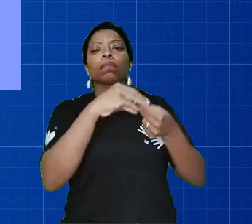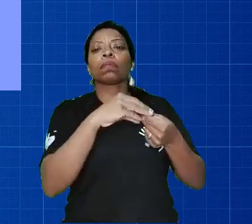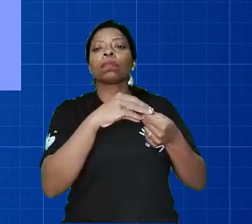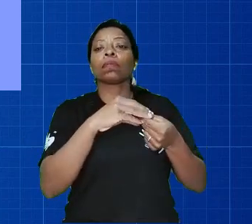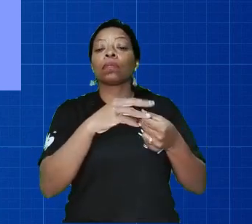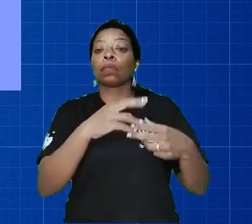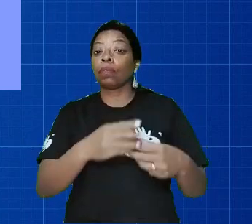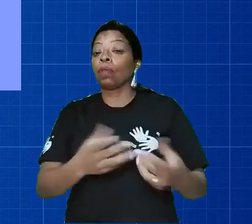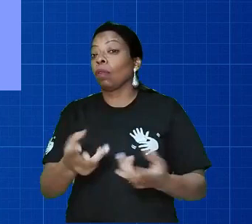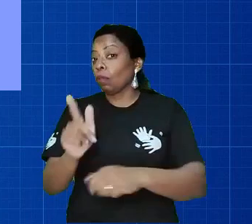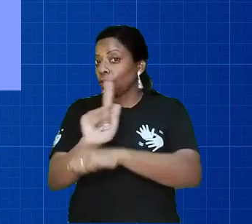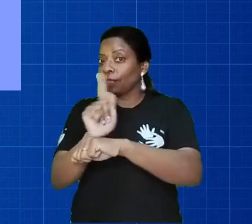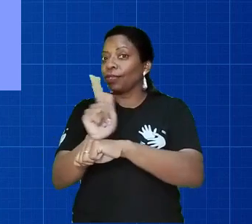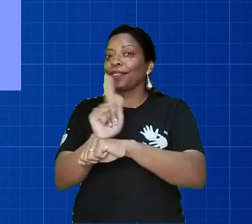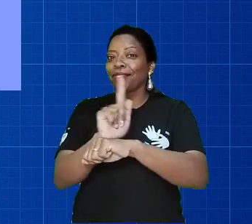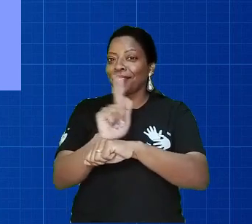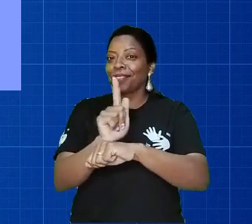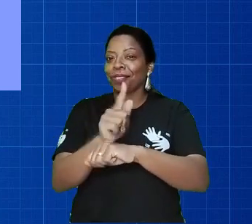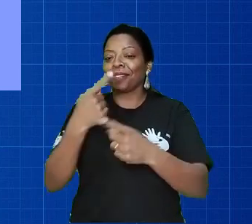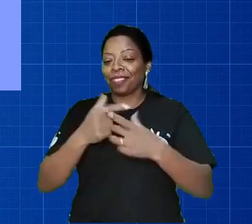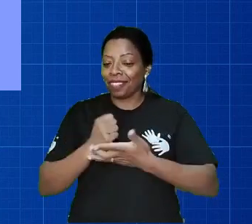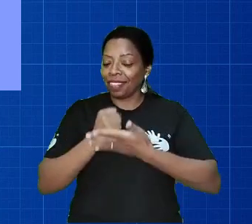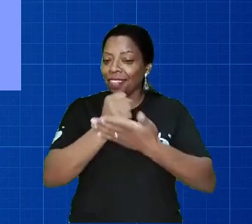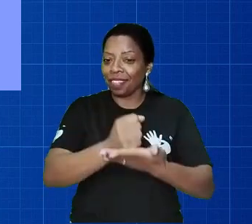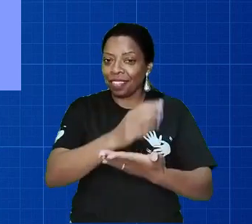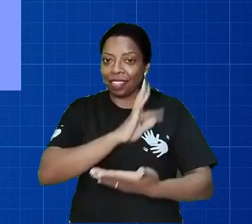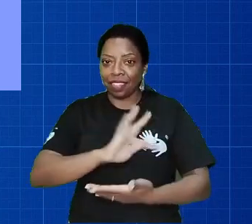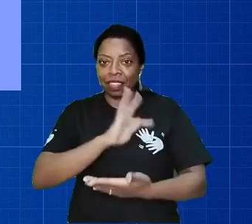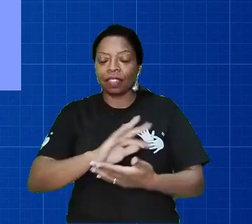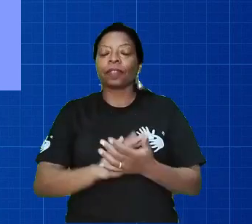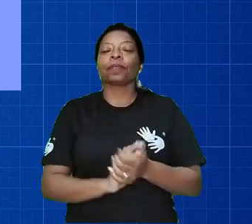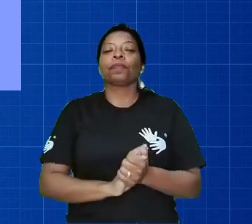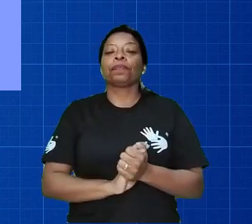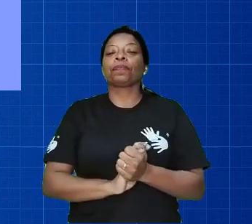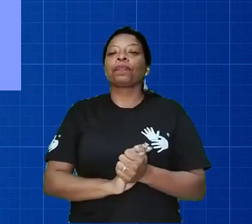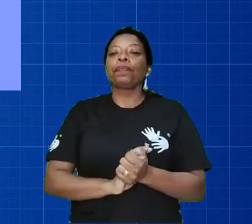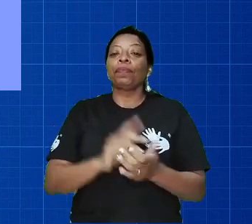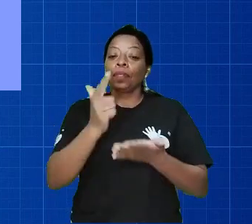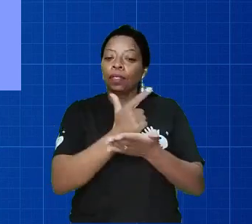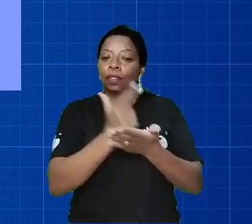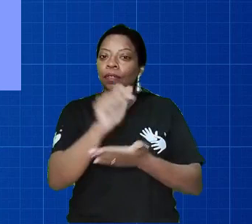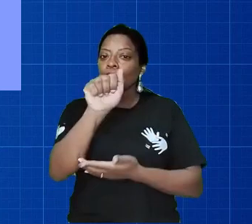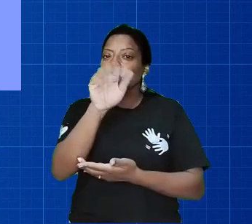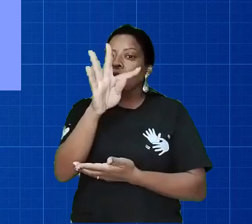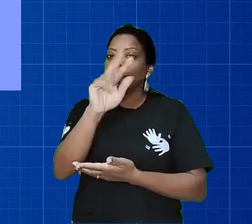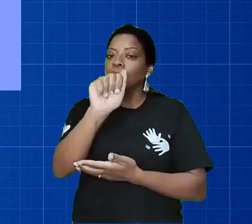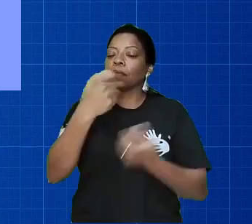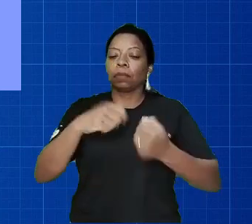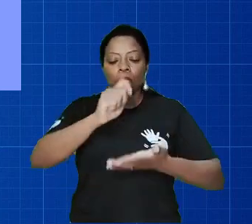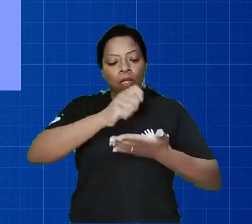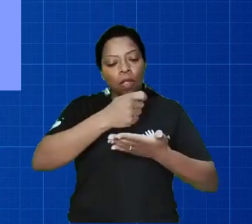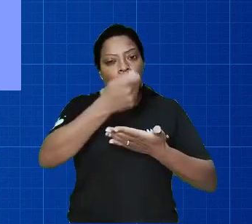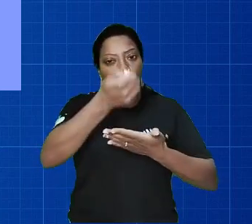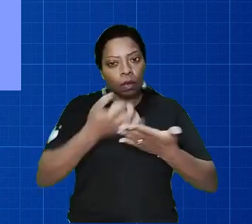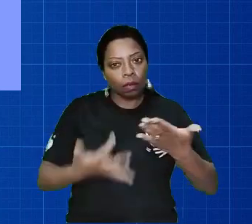ata, ele é um livro onde vão ser registradas todas as reuniões ordinárias, as